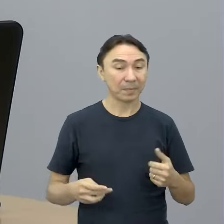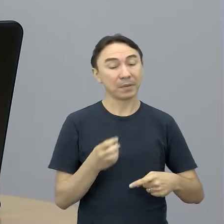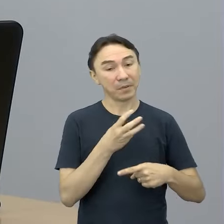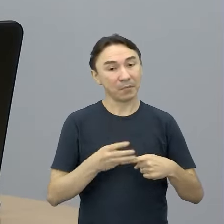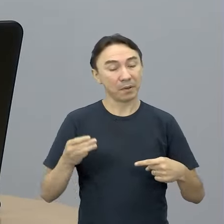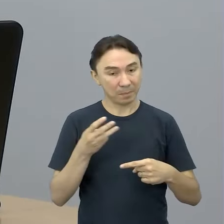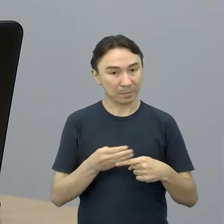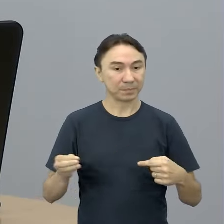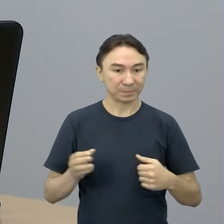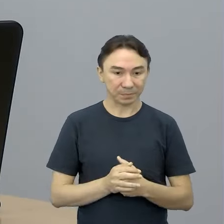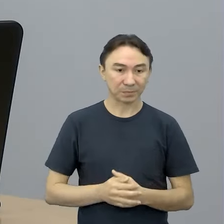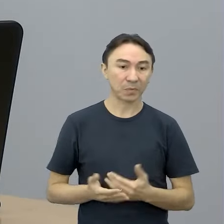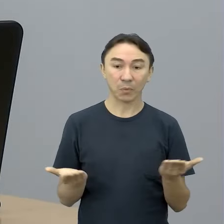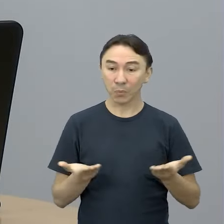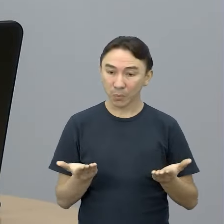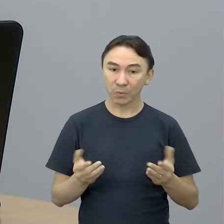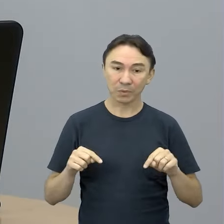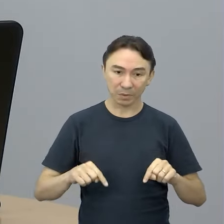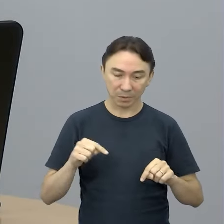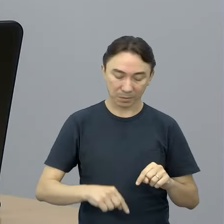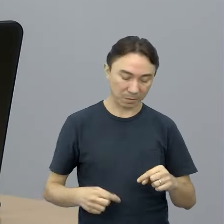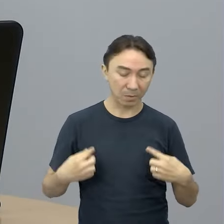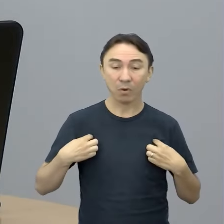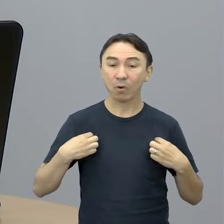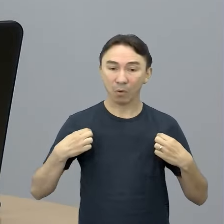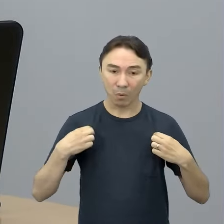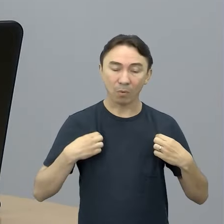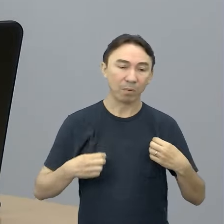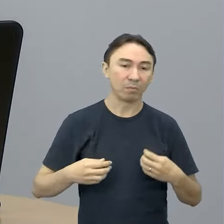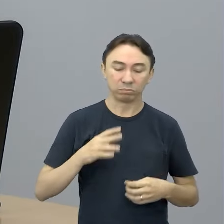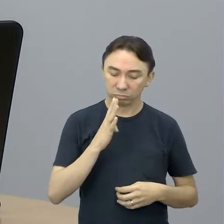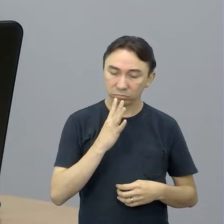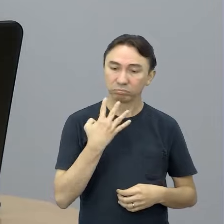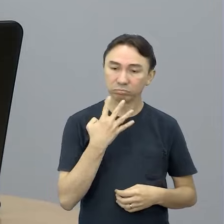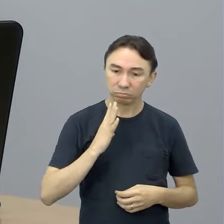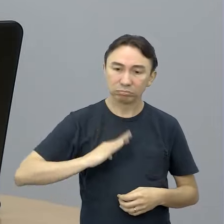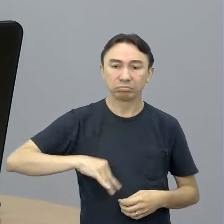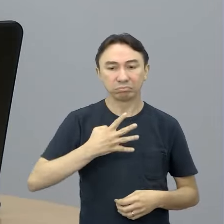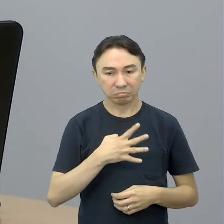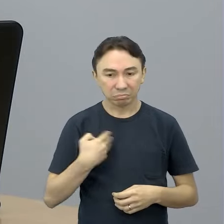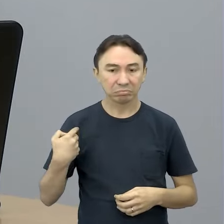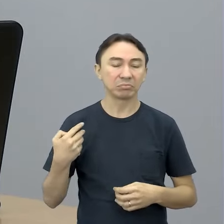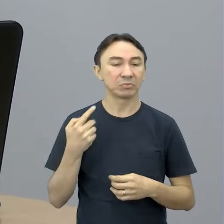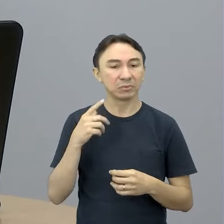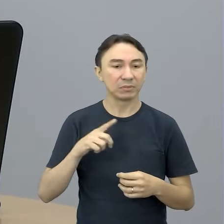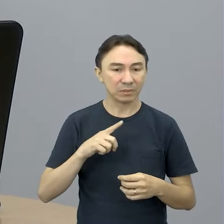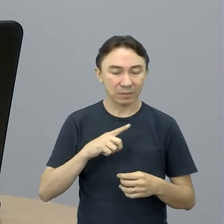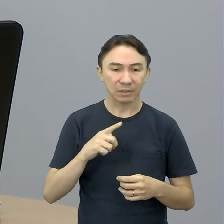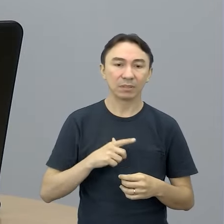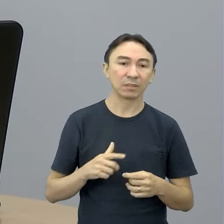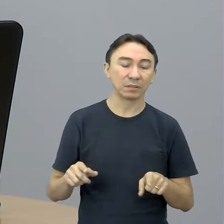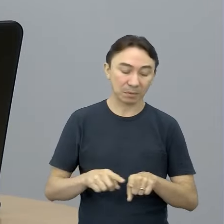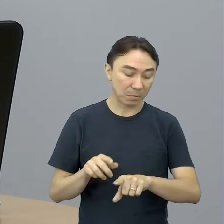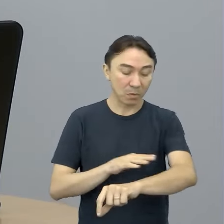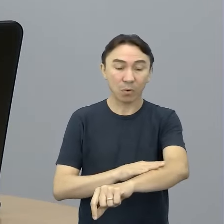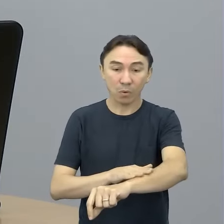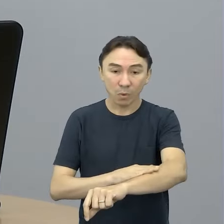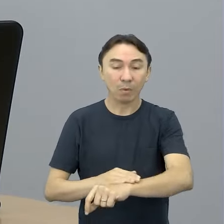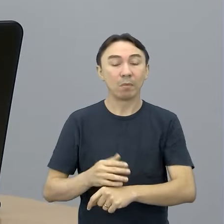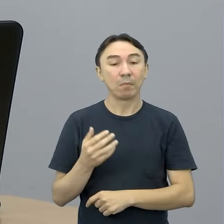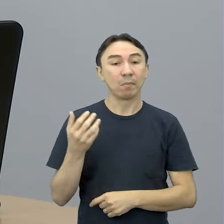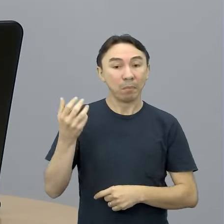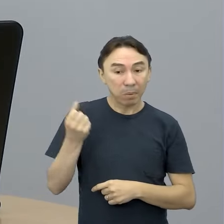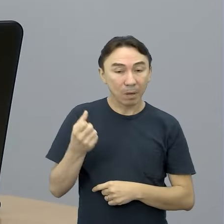estou vestindo uma camisa xadrez, uma calça preta, sou um homem branco e uso o cabelo comprido. Estou